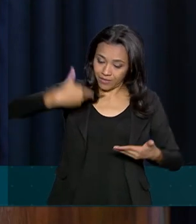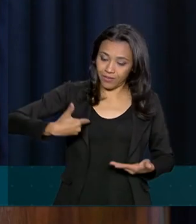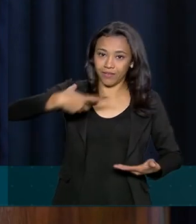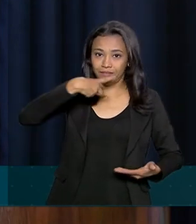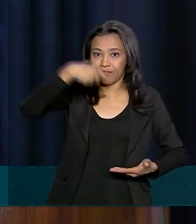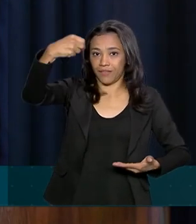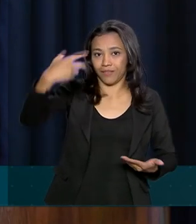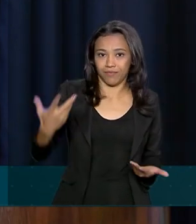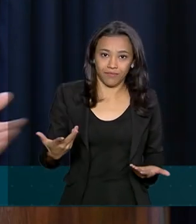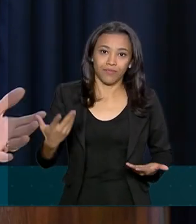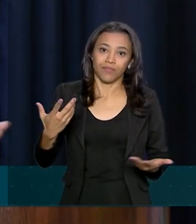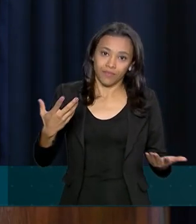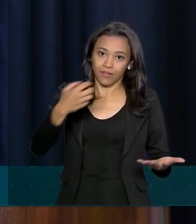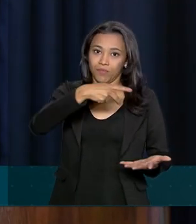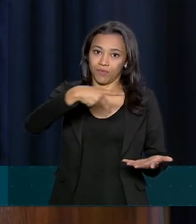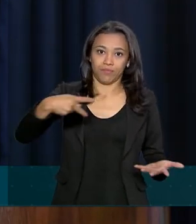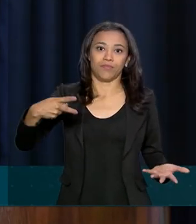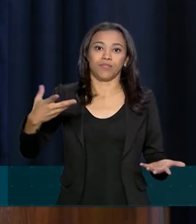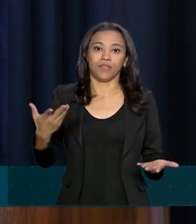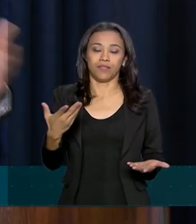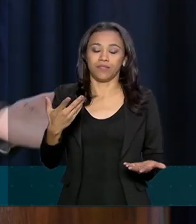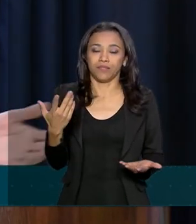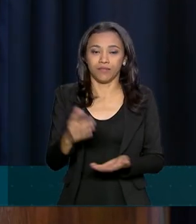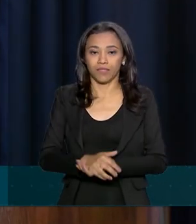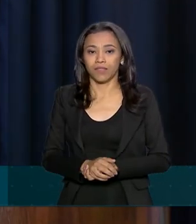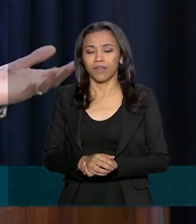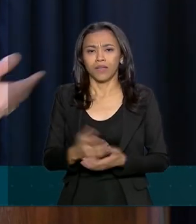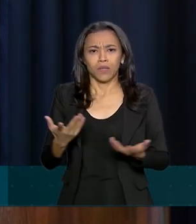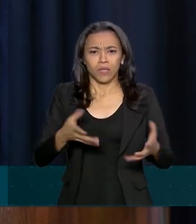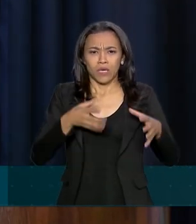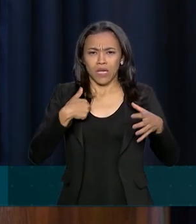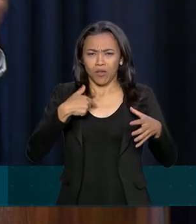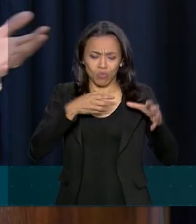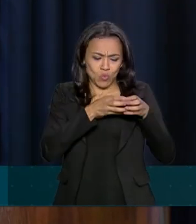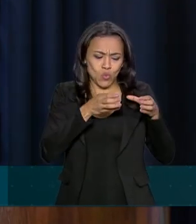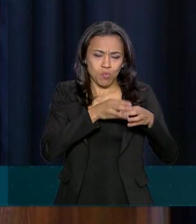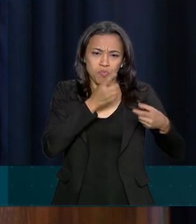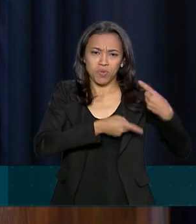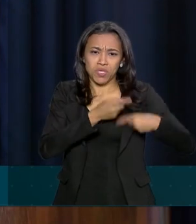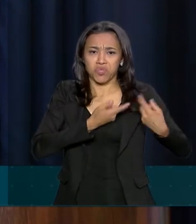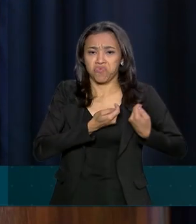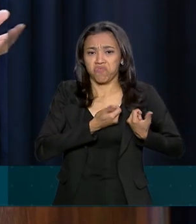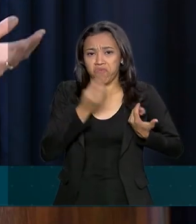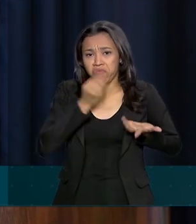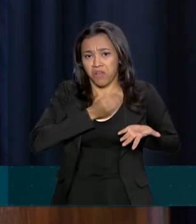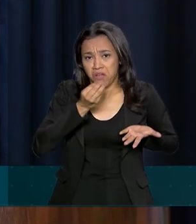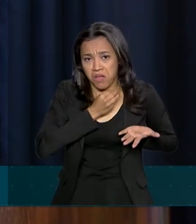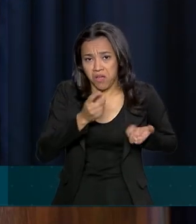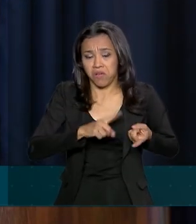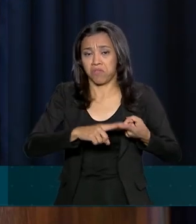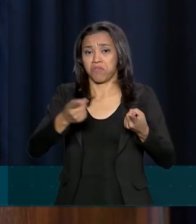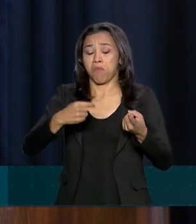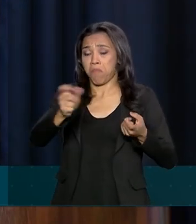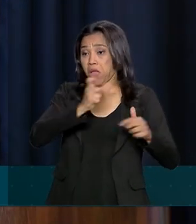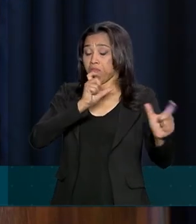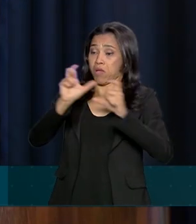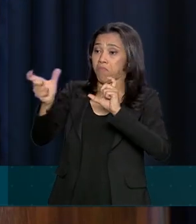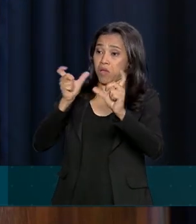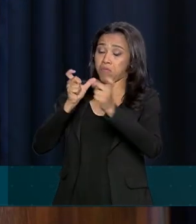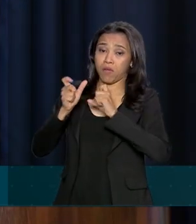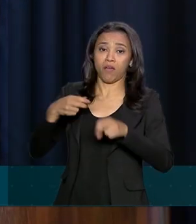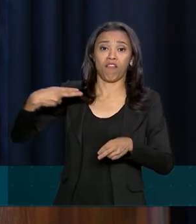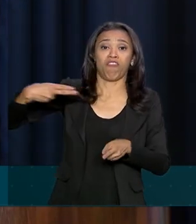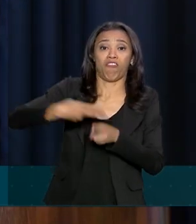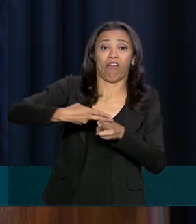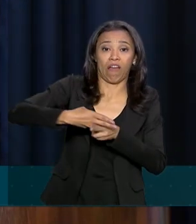que foi uma coisa completamente anormal. Um partido quase inexistente, sem fundo partidário, pancada do quanto é lado, facada